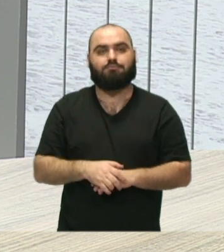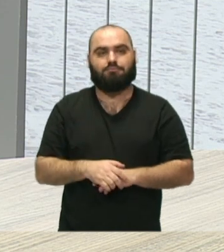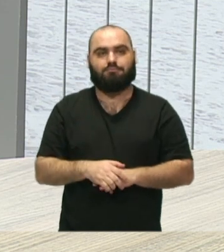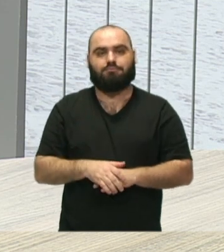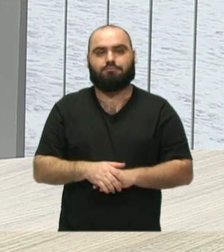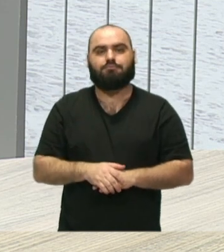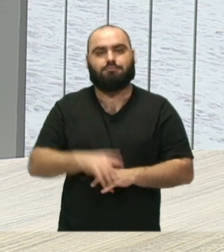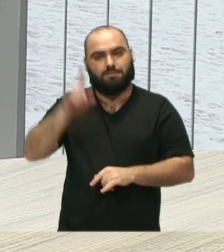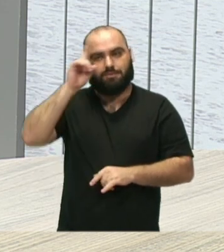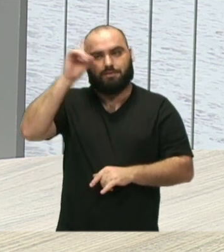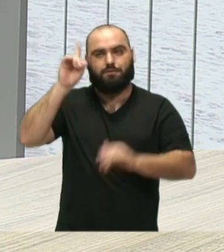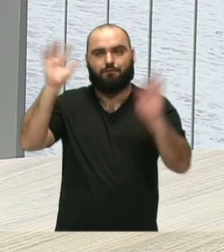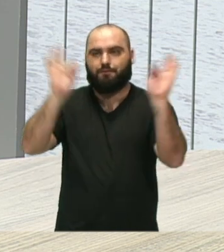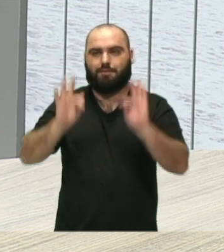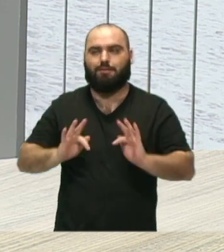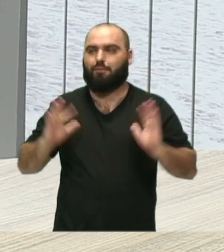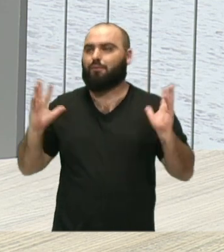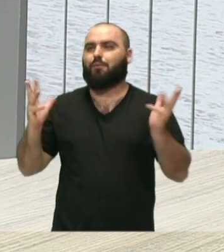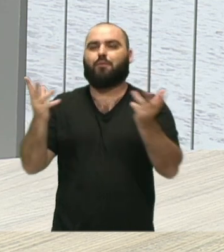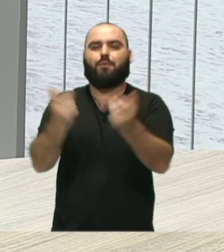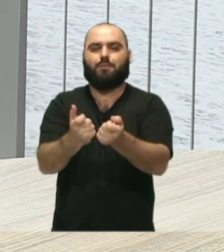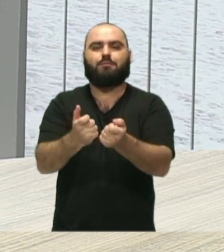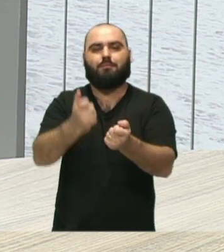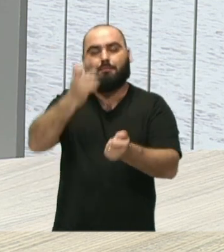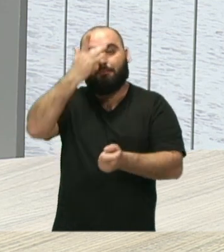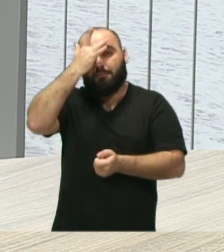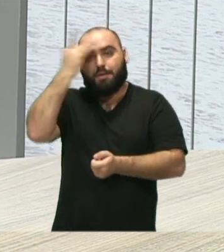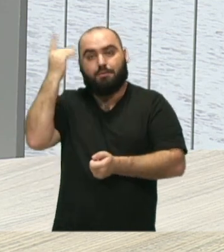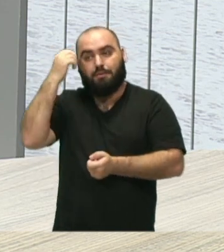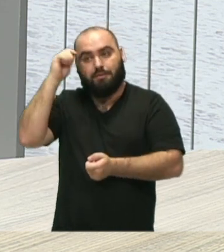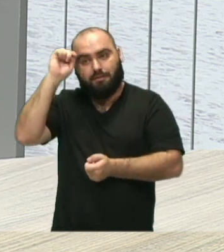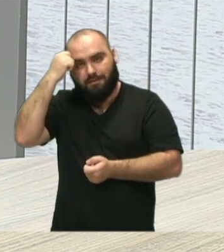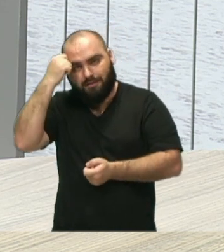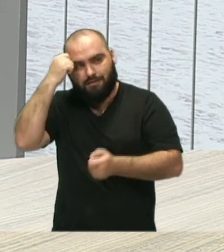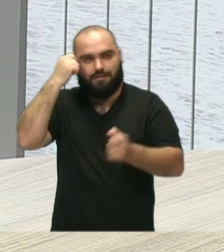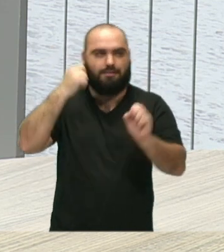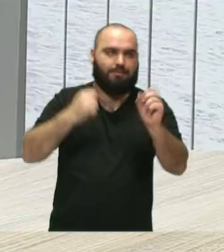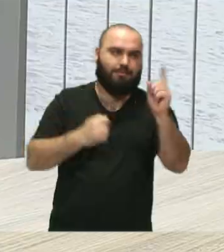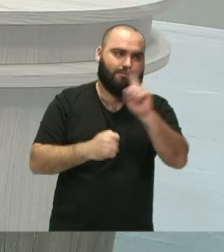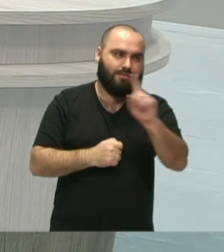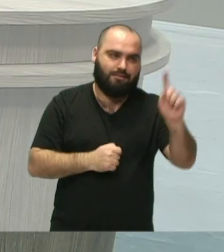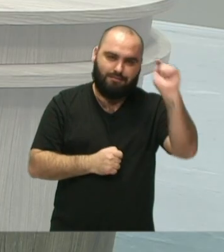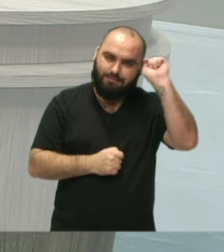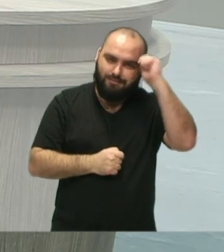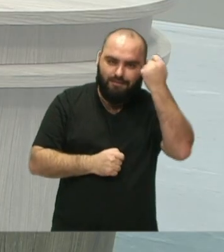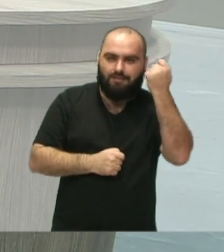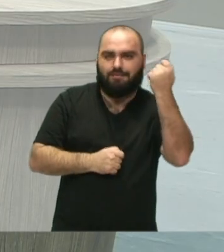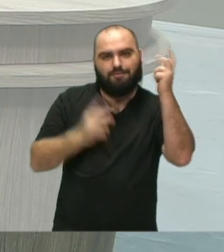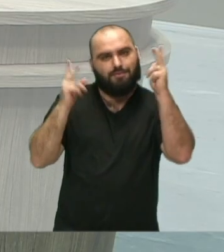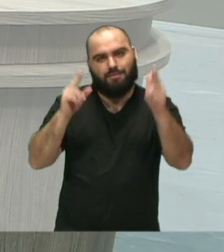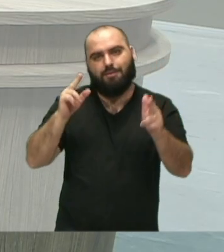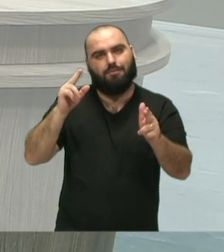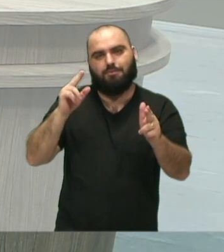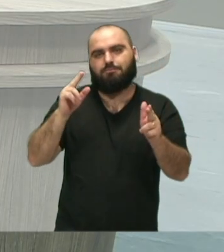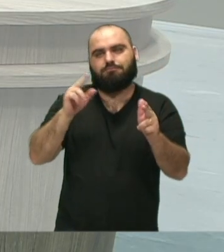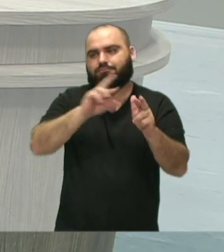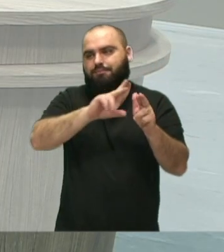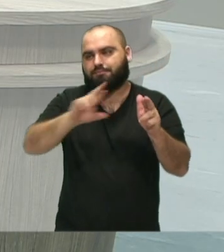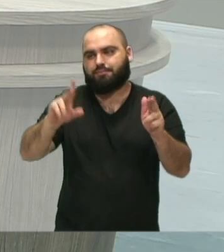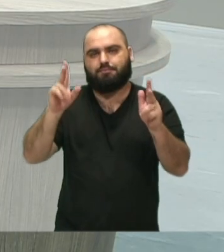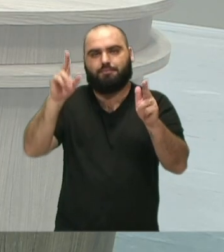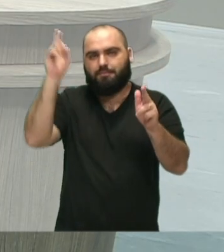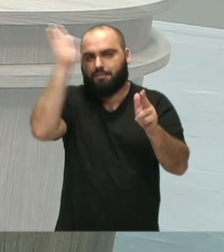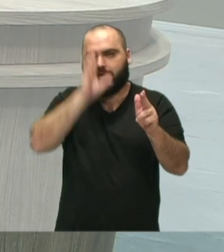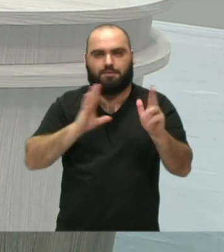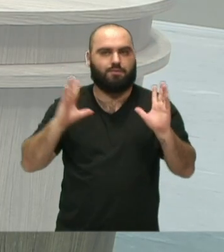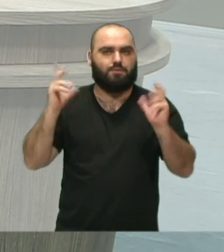Será um dia de grande alegria para todos nós, pessoas negras e não negras, porque daí estaremos plurais, né? Como é o Brasil e como ele é mais forte em